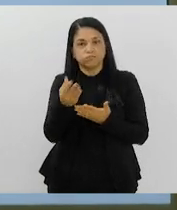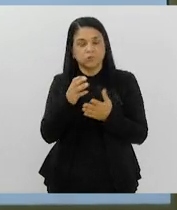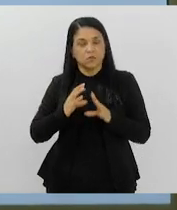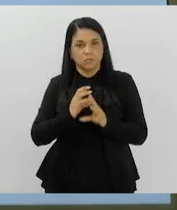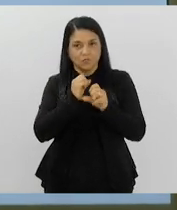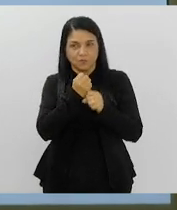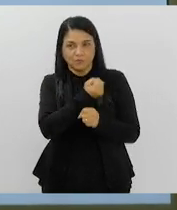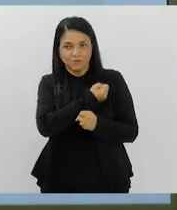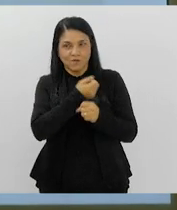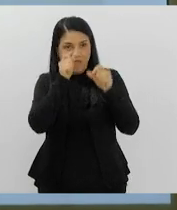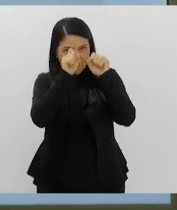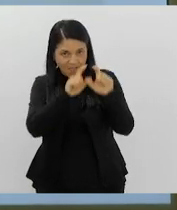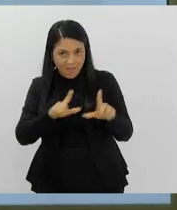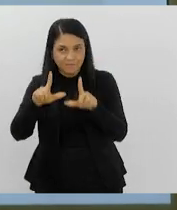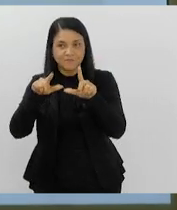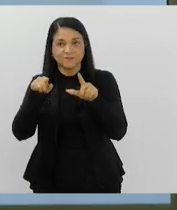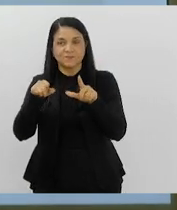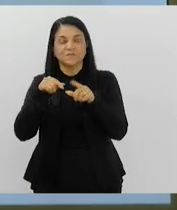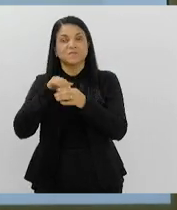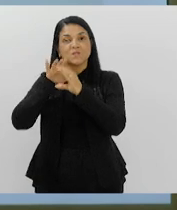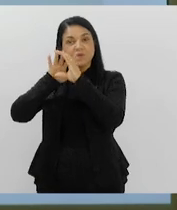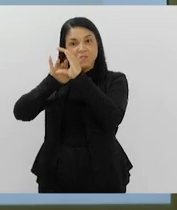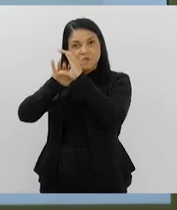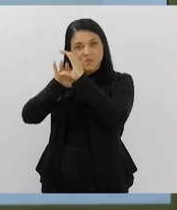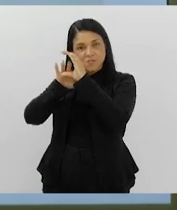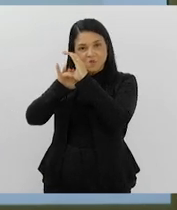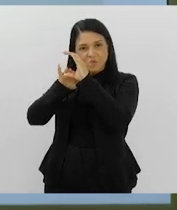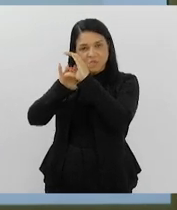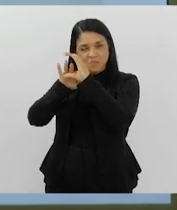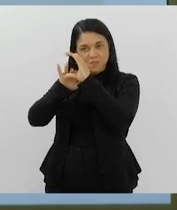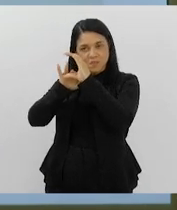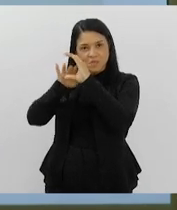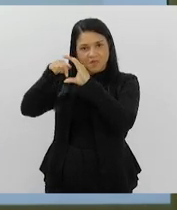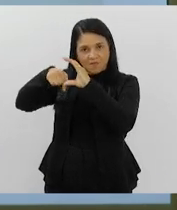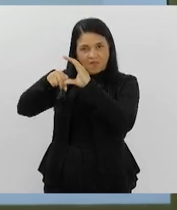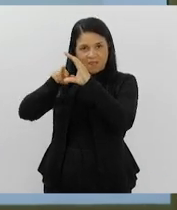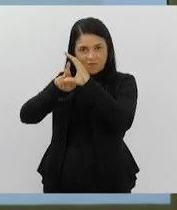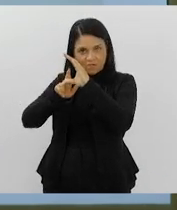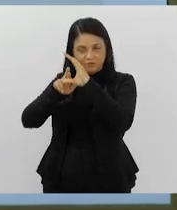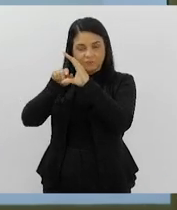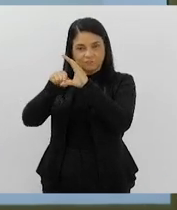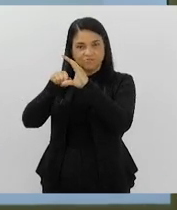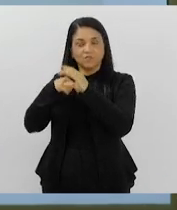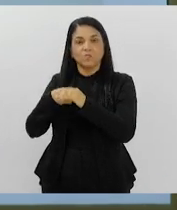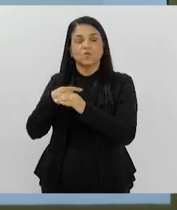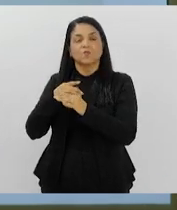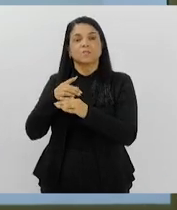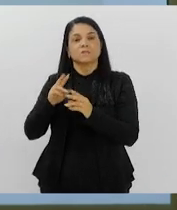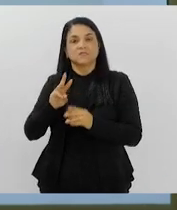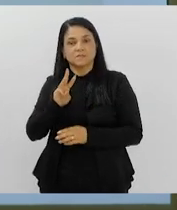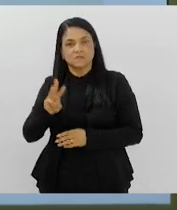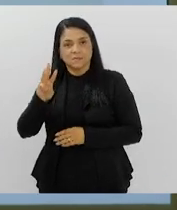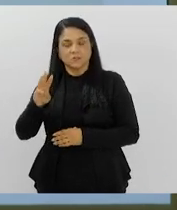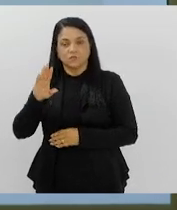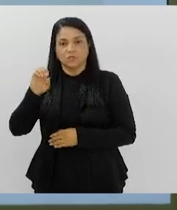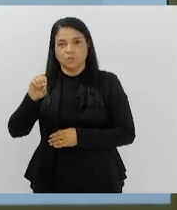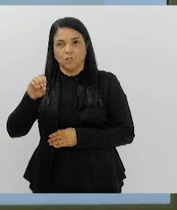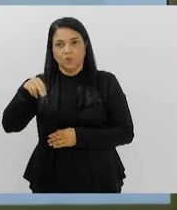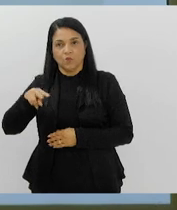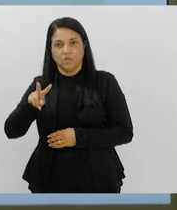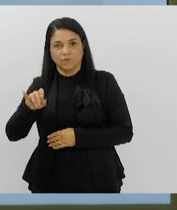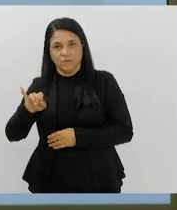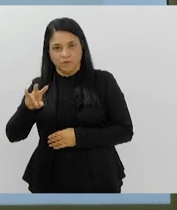porque vocês conseguem ver. E, por fim, o QR Code do site do Conviva, para que vocês consigam abrir e conhecer melhor as nossas